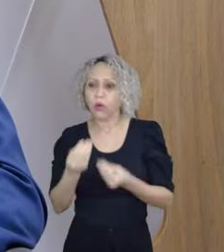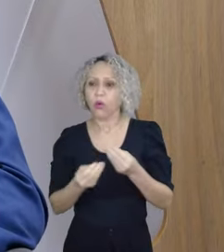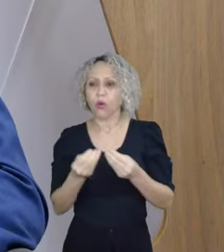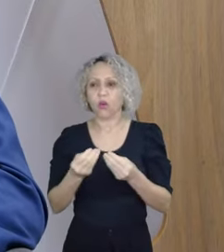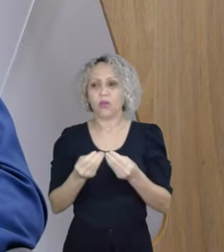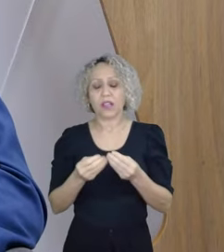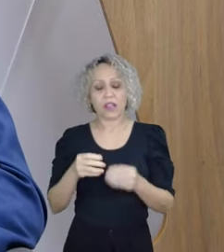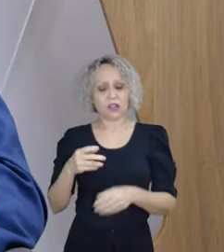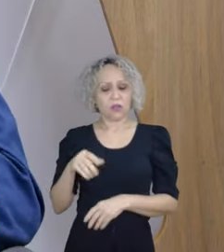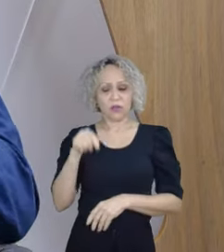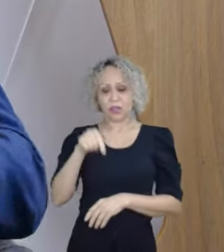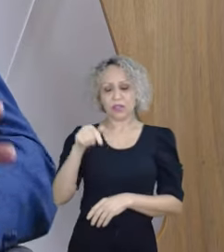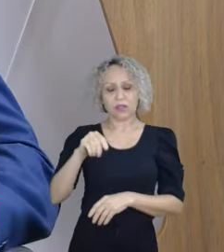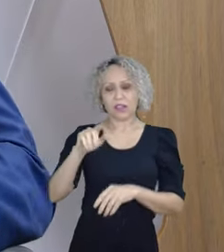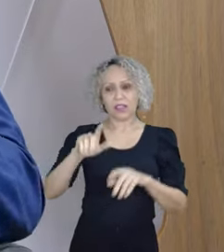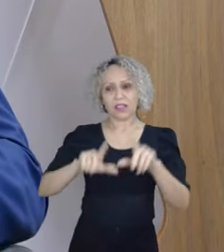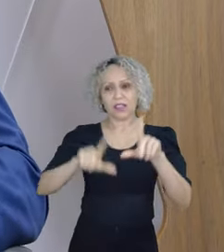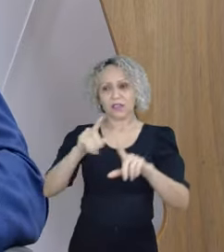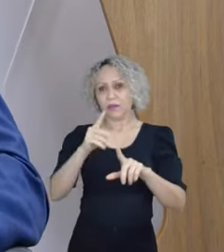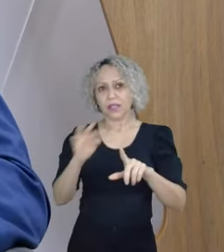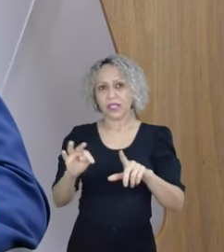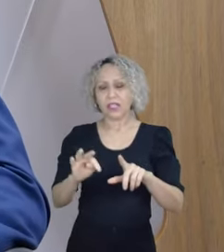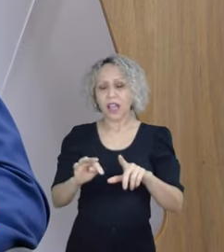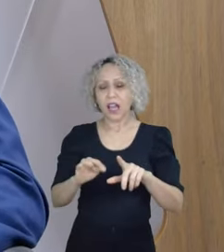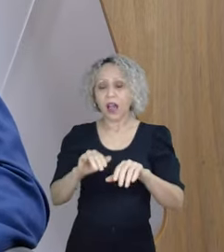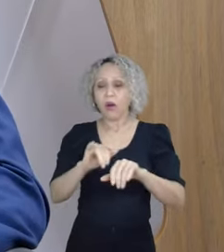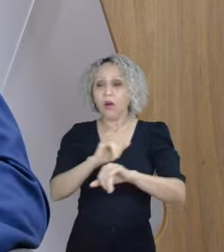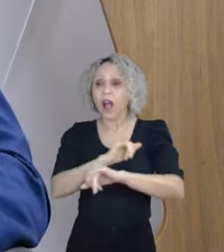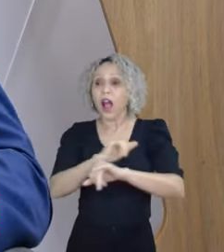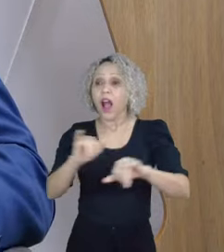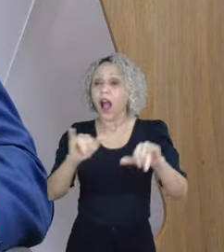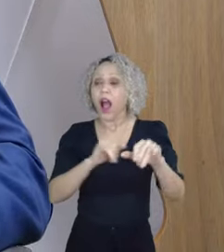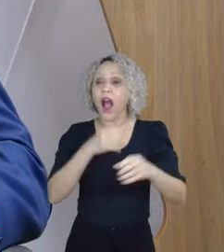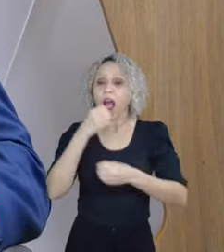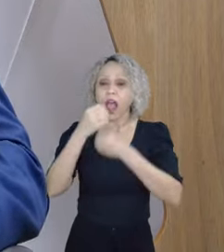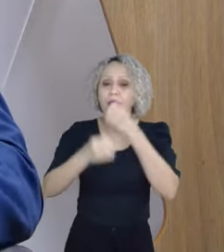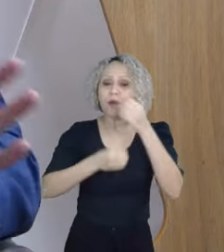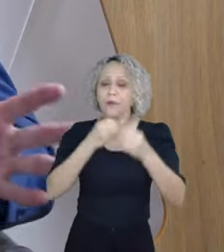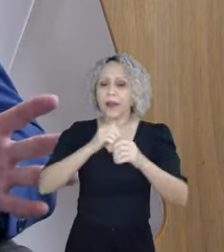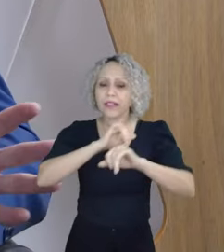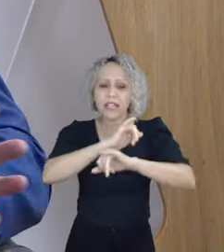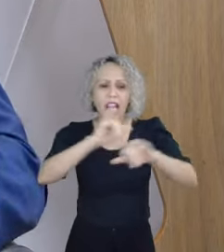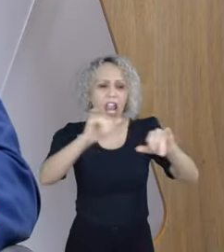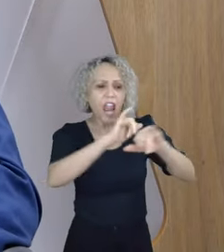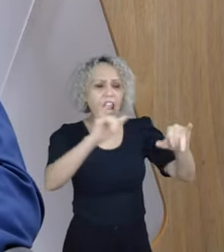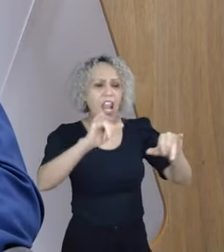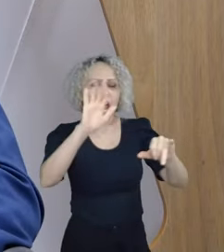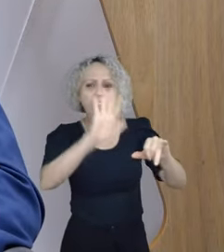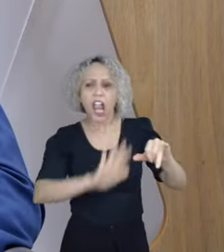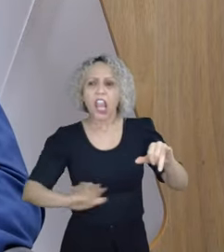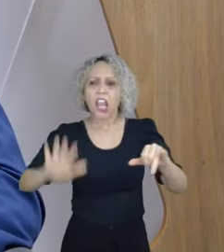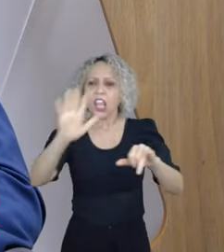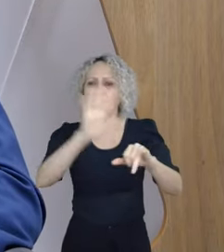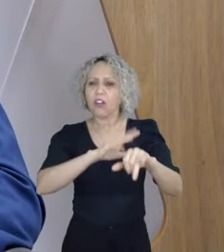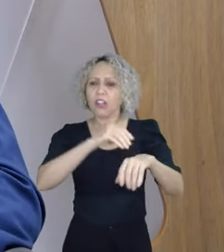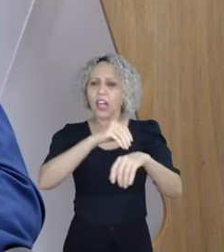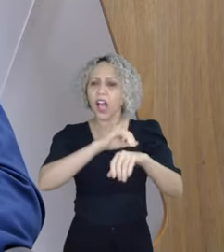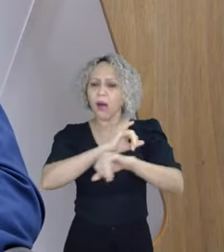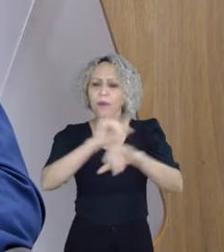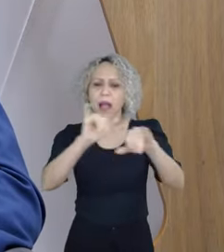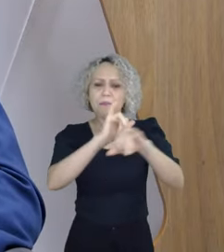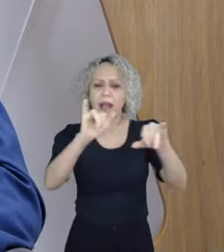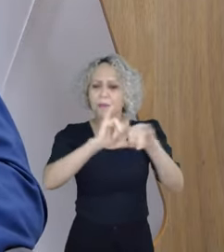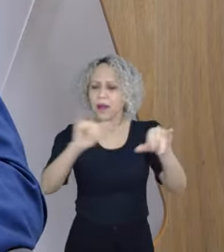foi só aqui no PT, né, a imprensa nacional rapidamente carimbou, não fui eu que coloquei isso aqui, não pode colocar, né, a imprensa